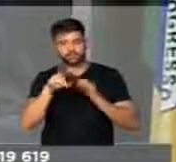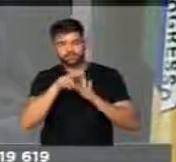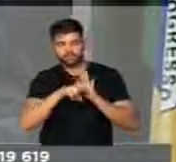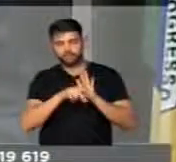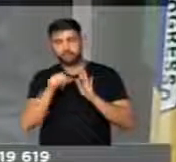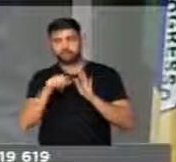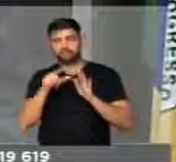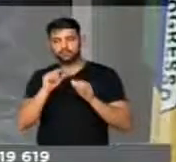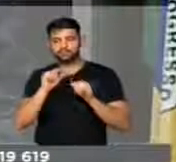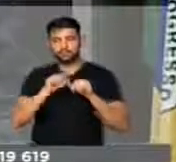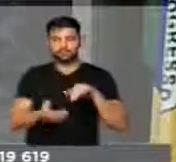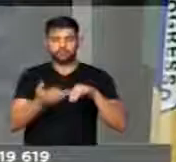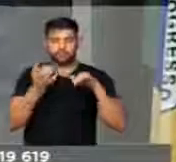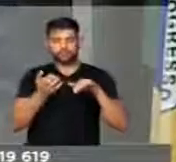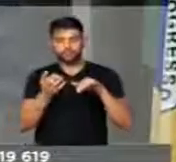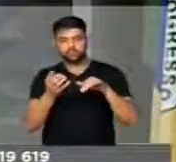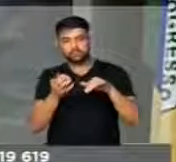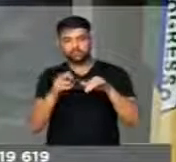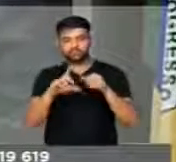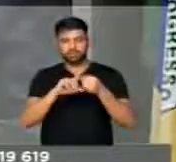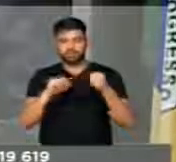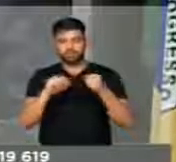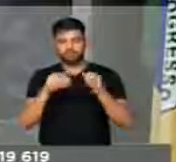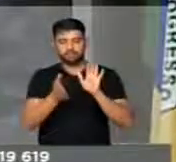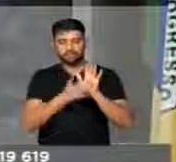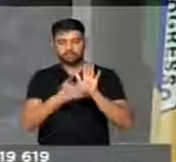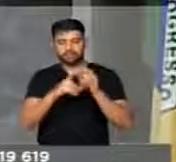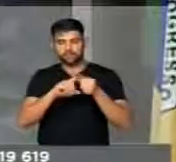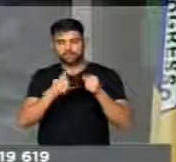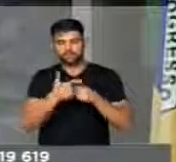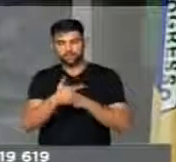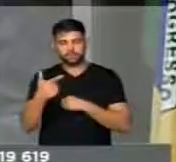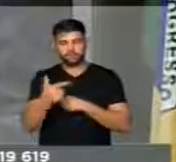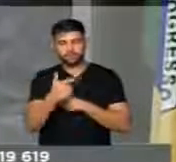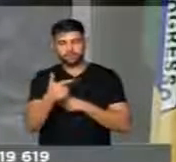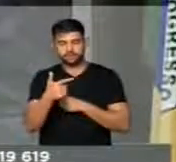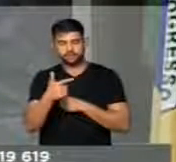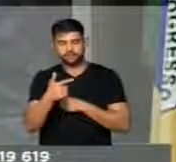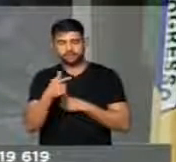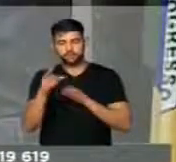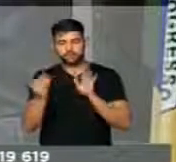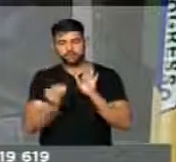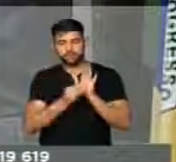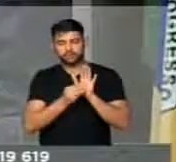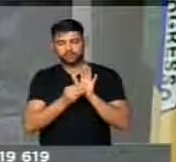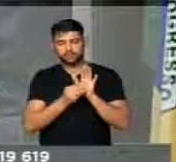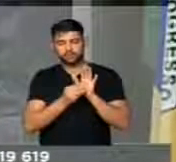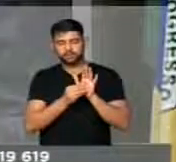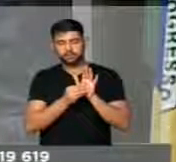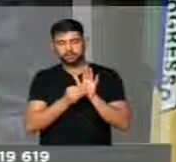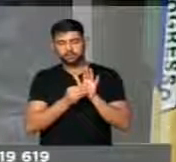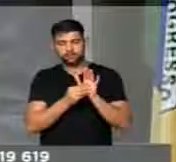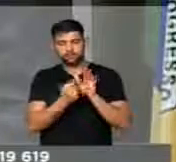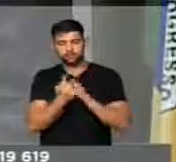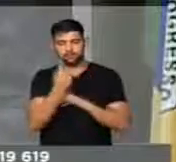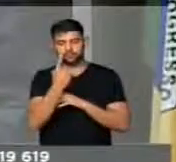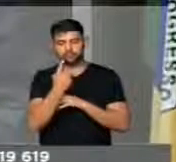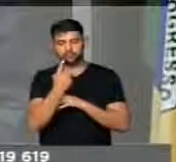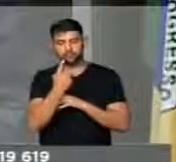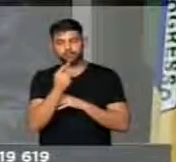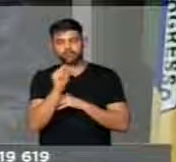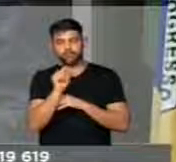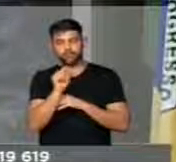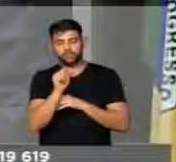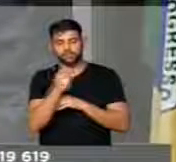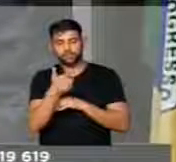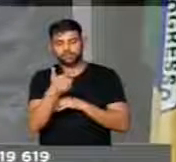normativas do Congresso Nacional, nos termos previstos do artigo 22 e do inciso 22, inciso 1